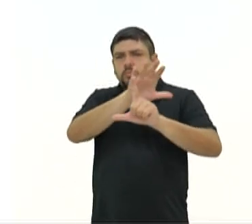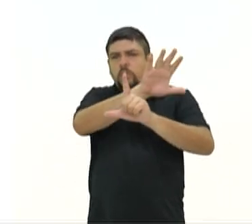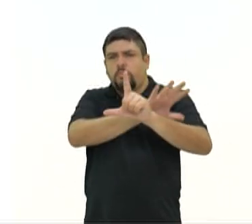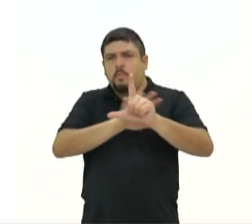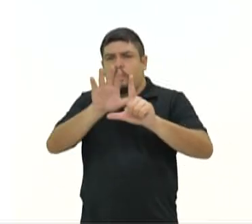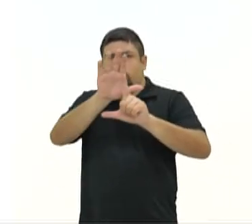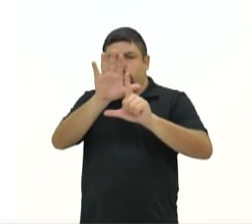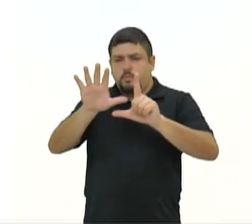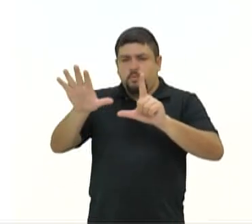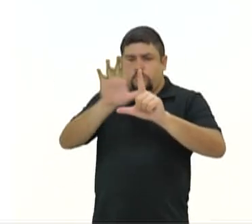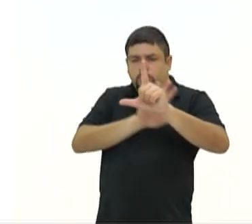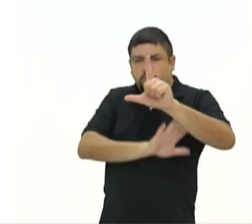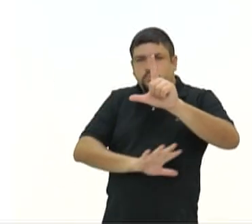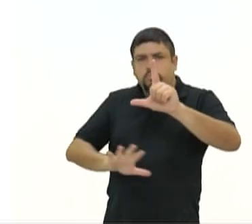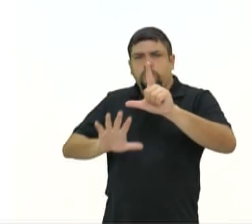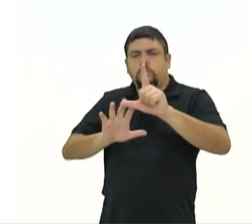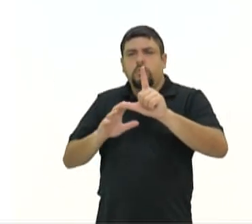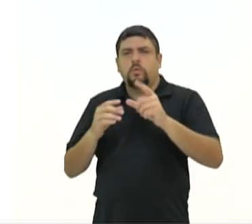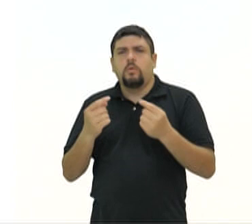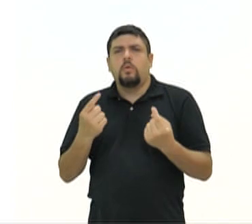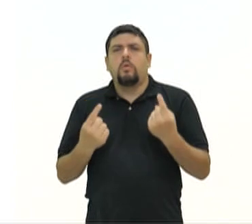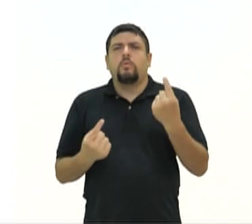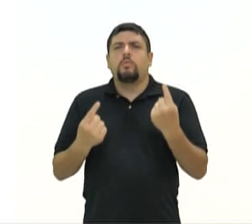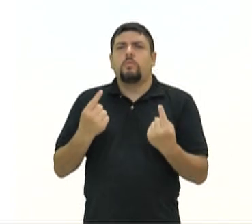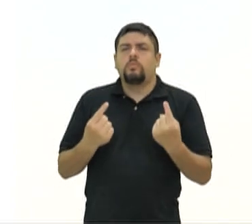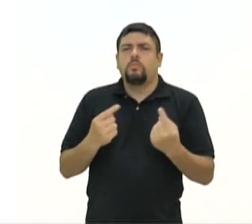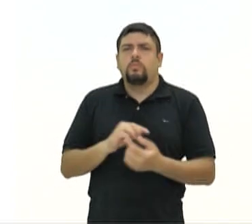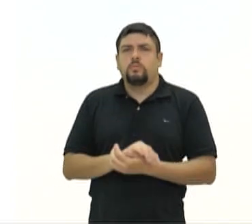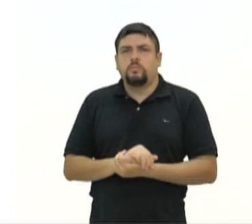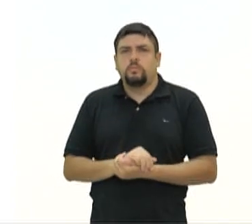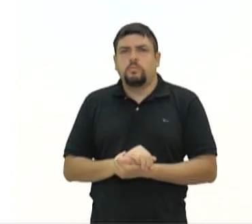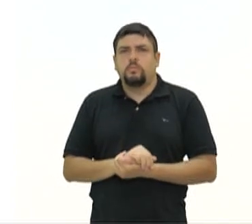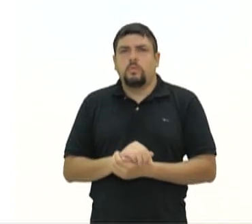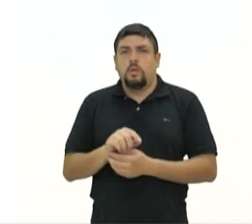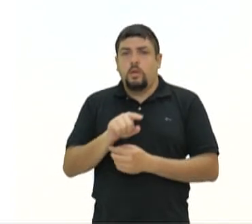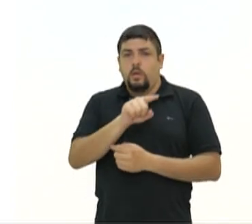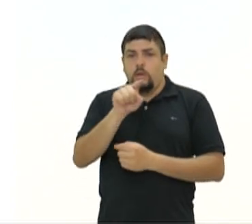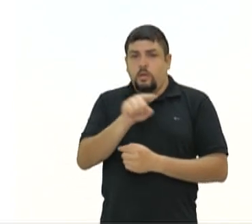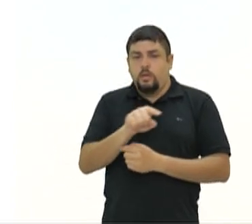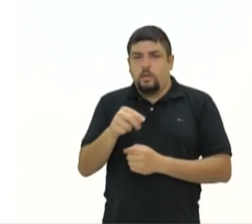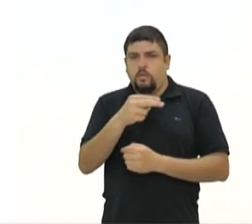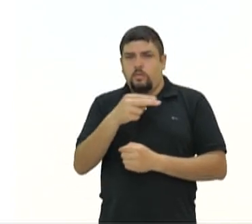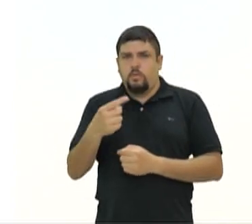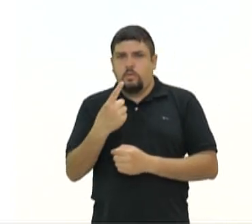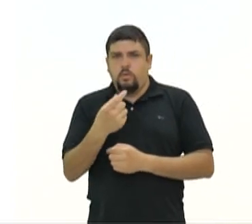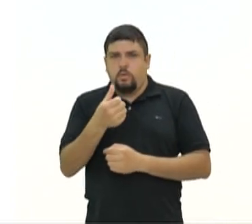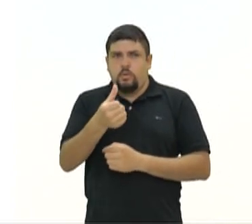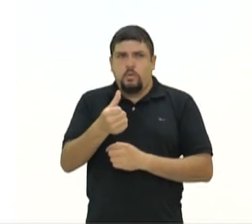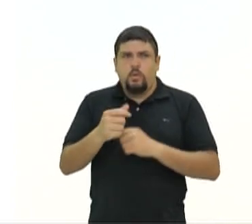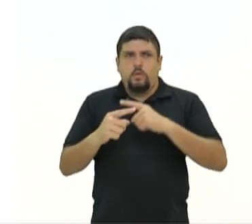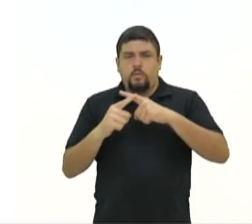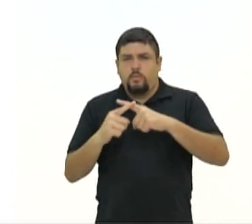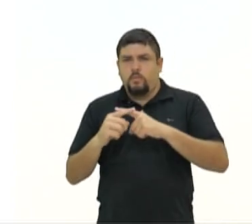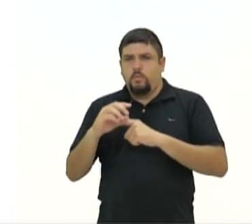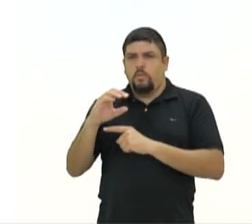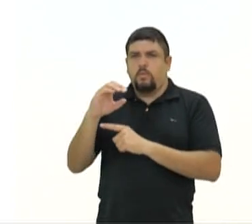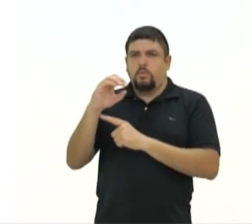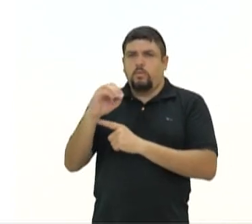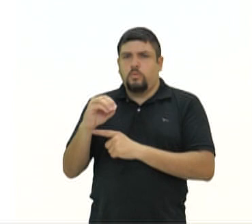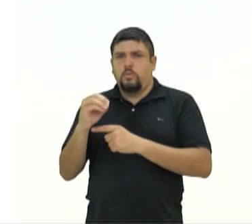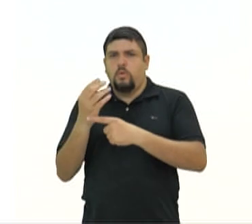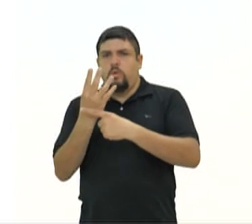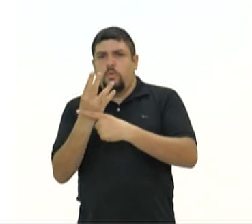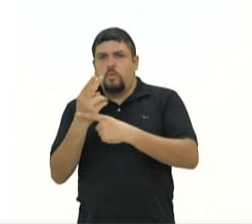quem é o argumento do complexo? O ângulo? Z igual 16 vezes cosseno de 4π sobre